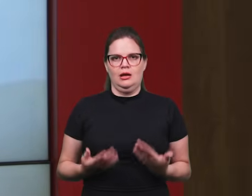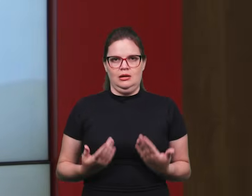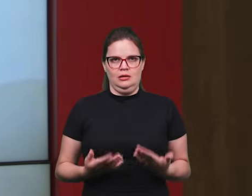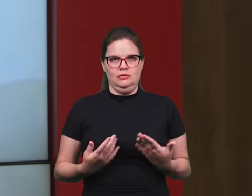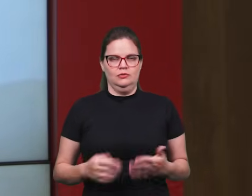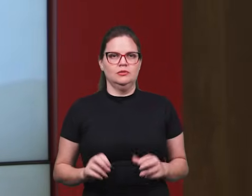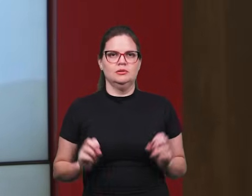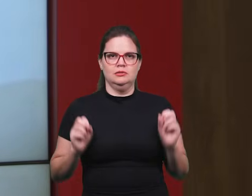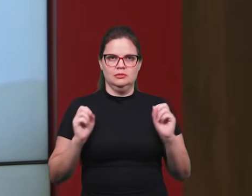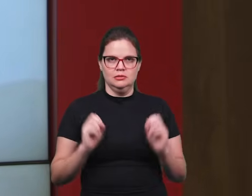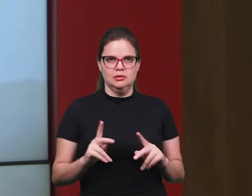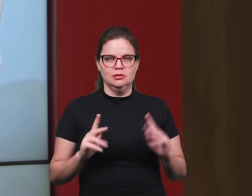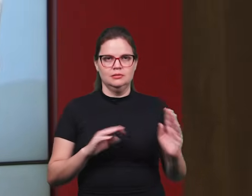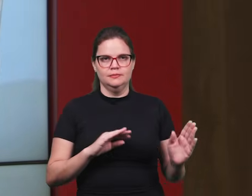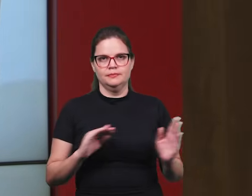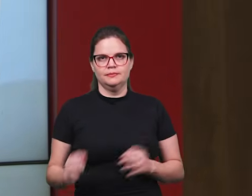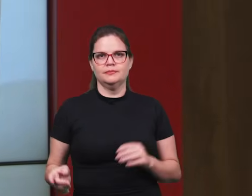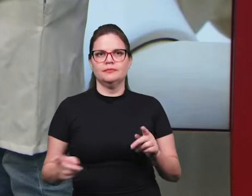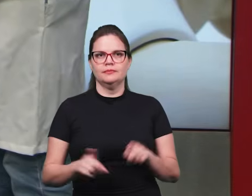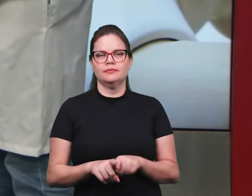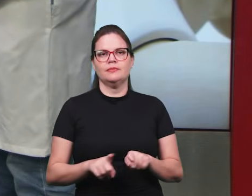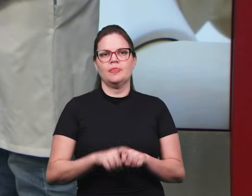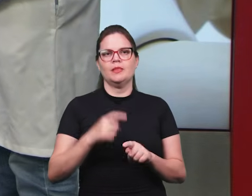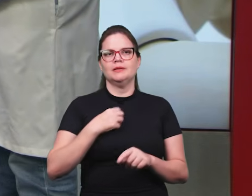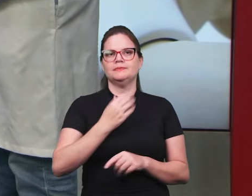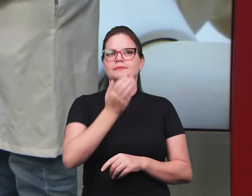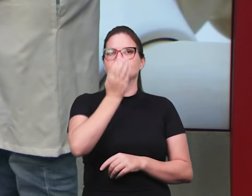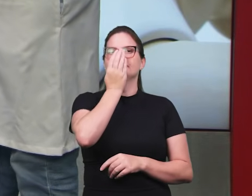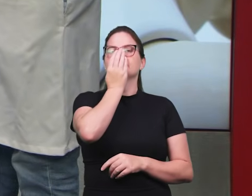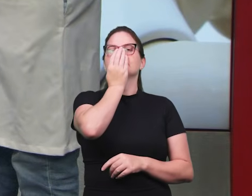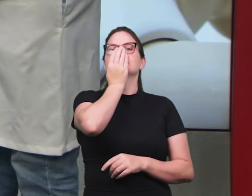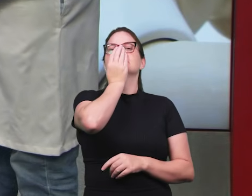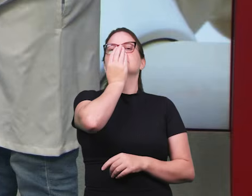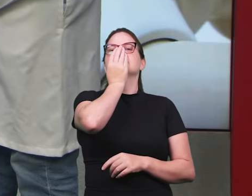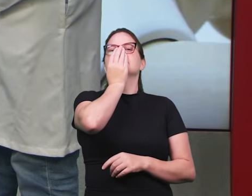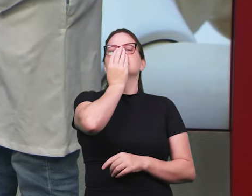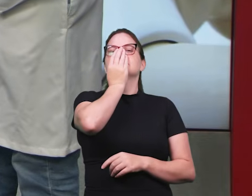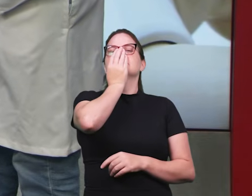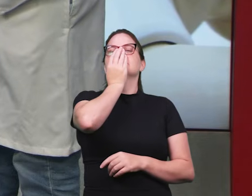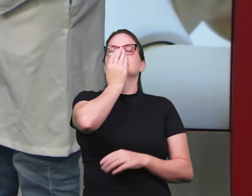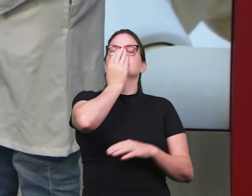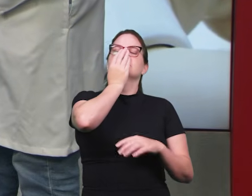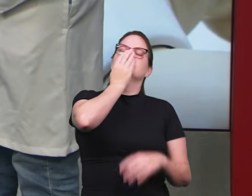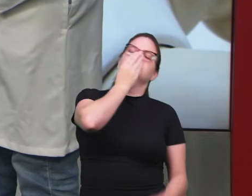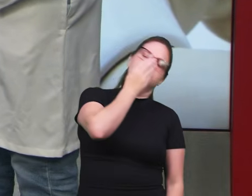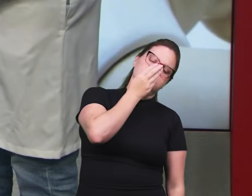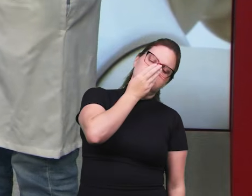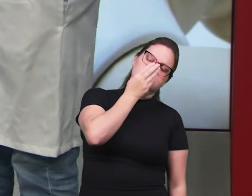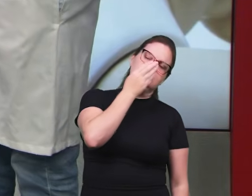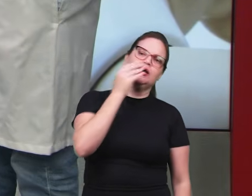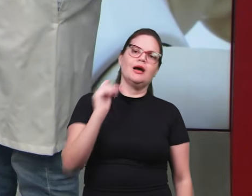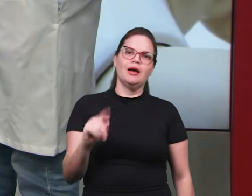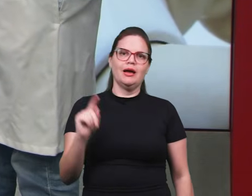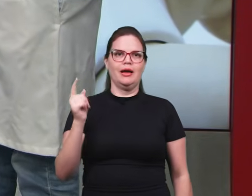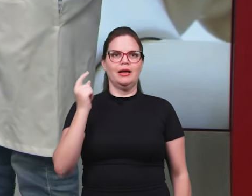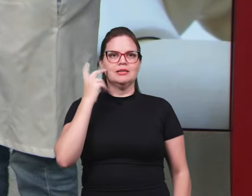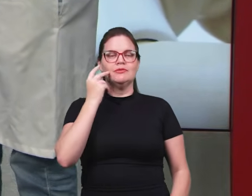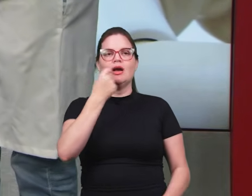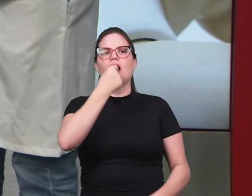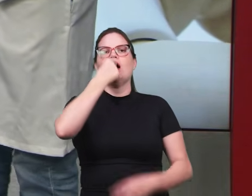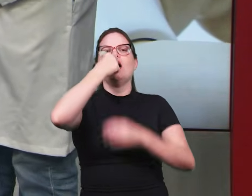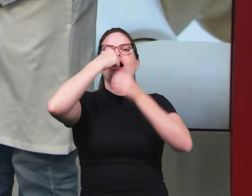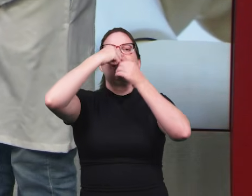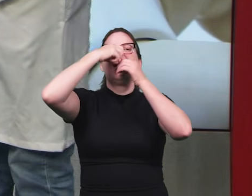um bloqueio. Então, isso é comum. E nós temos anestesia geral, muito bem detalhada aqui. Anestesia geral, uma